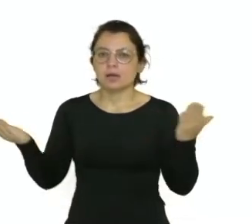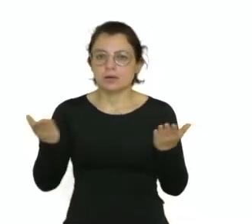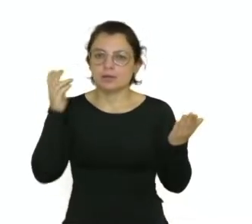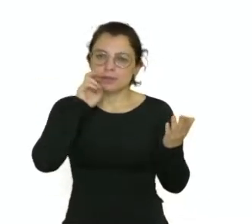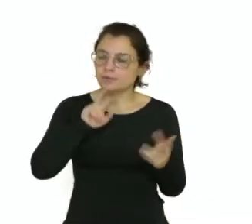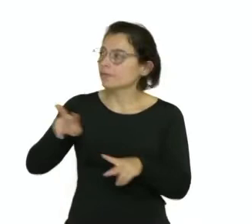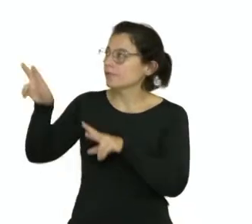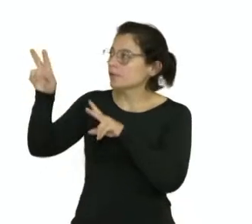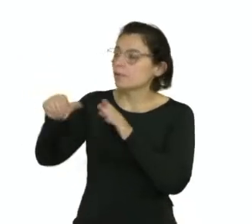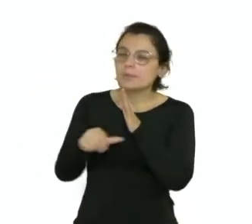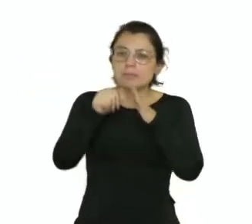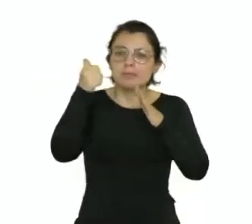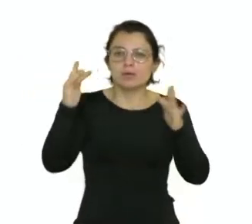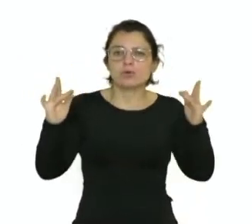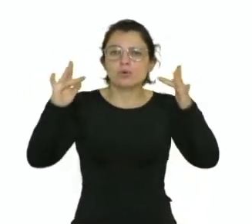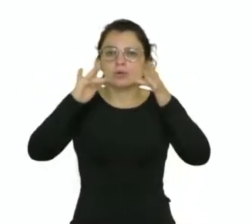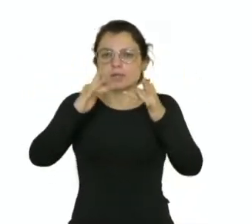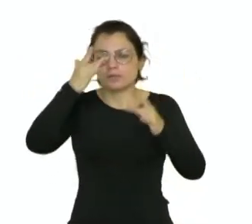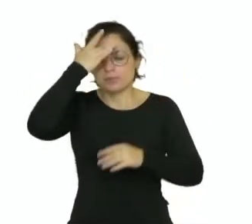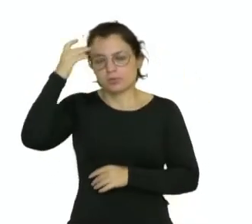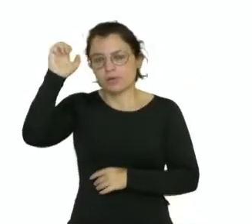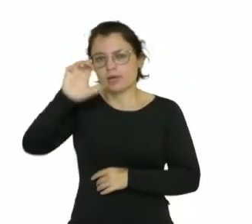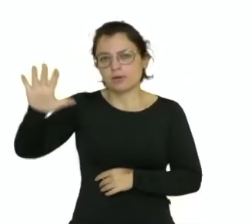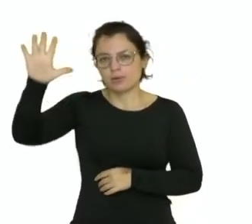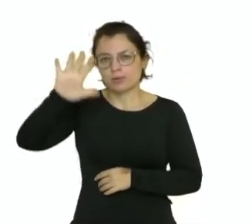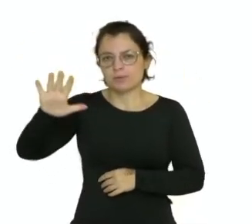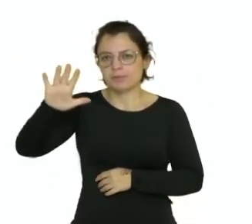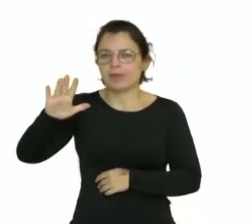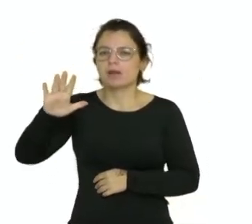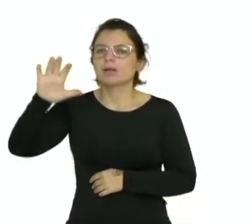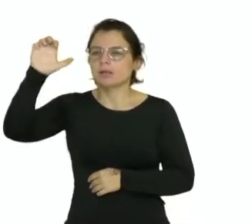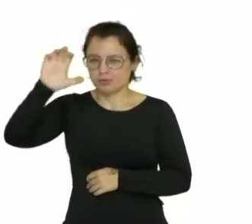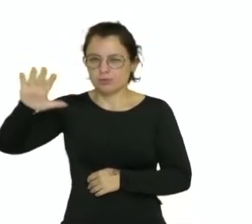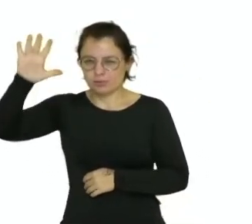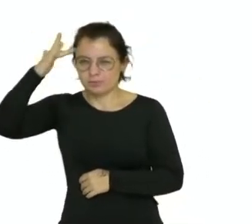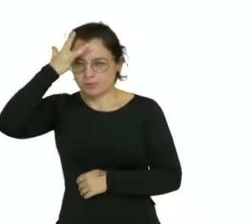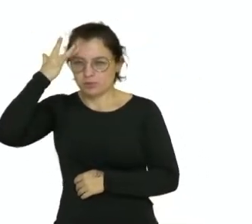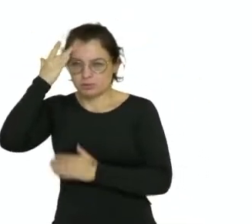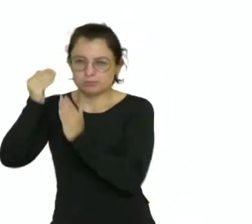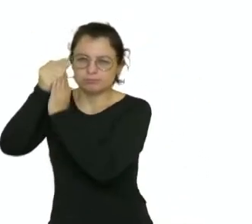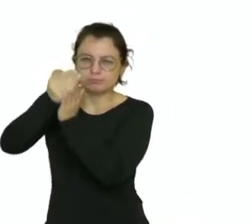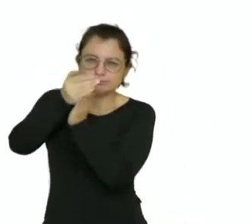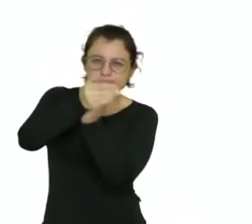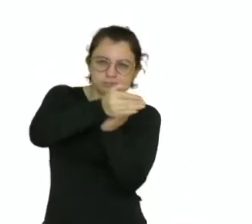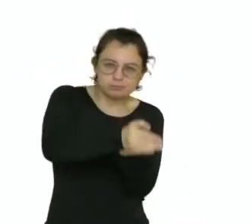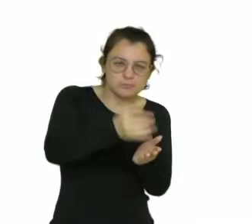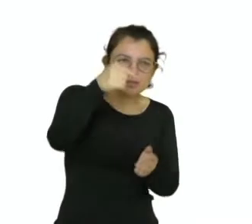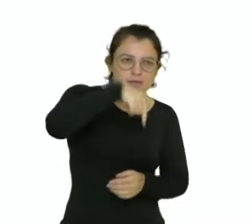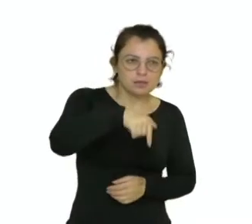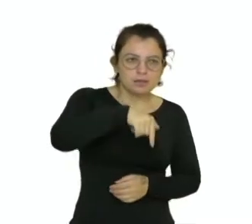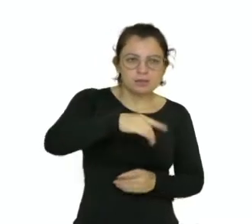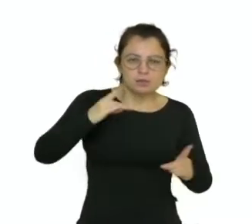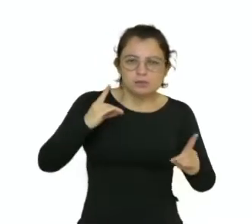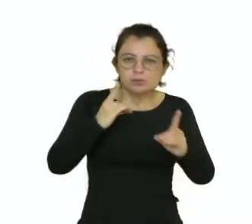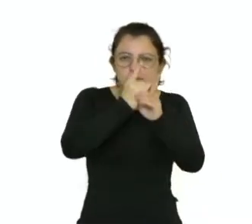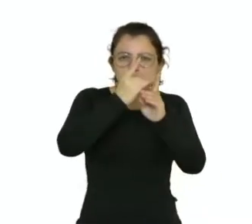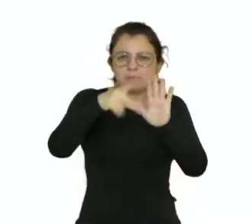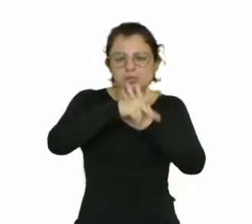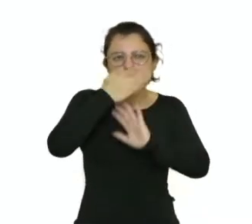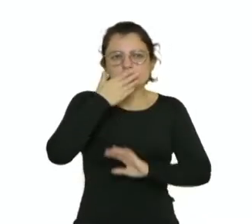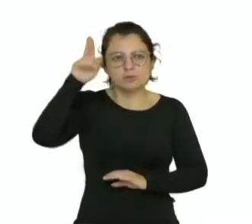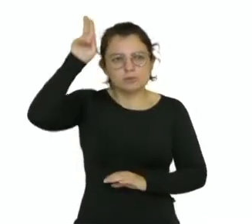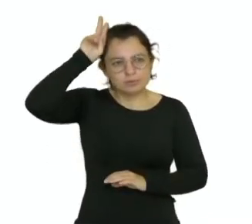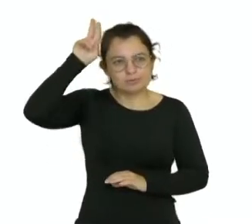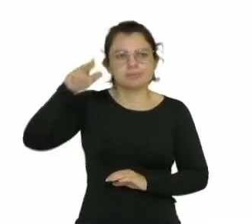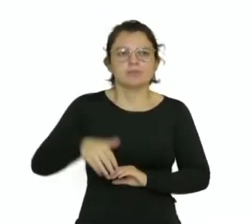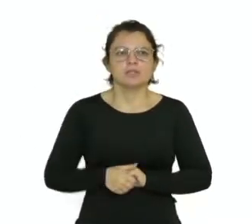século XVI, com a chegada dos europeus, inúmeros fatores colaboraram para a redução drástica da população indígena.